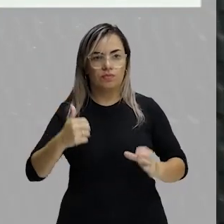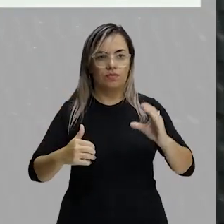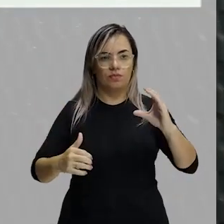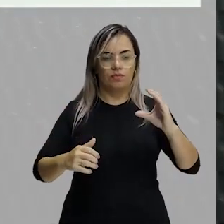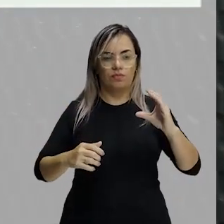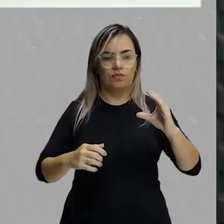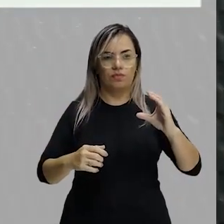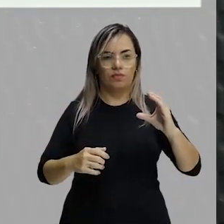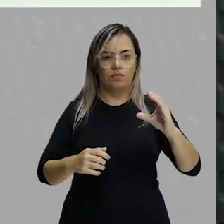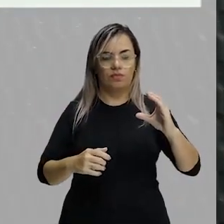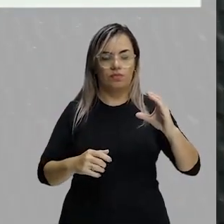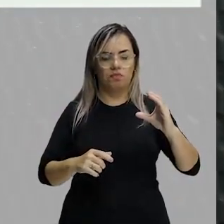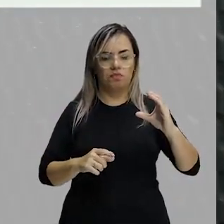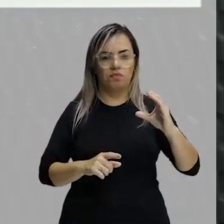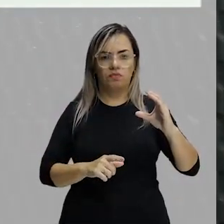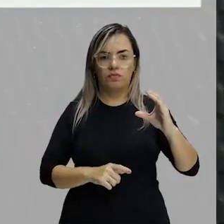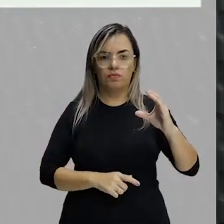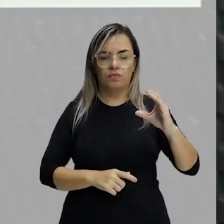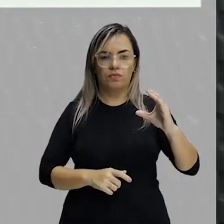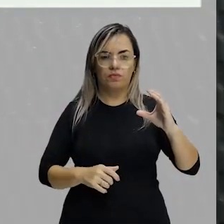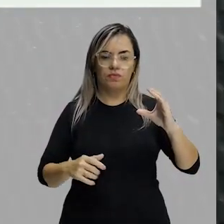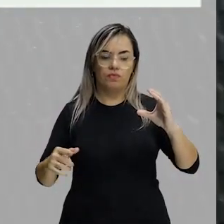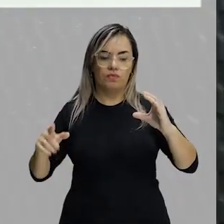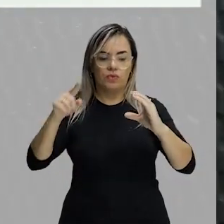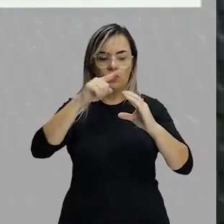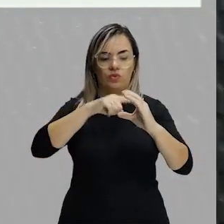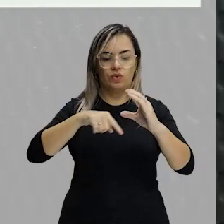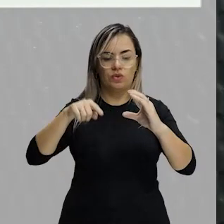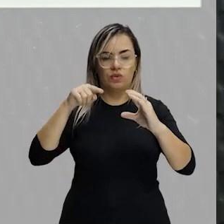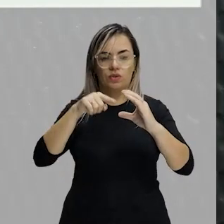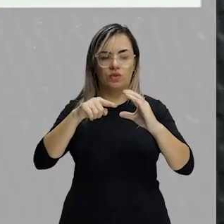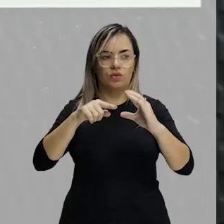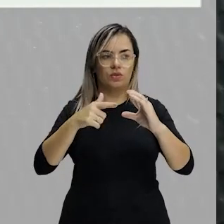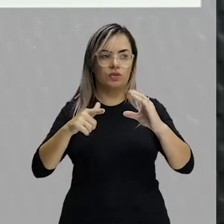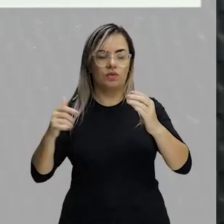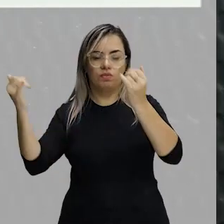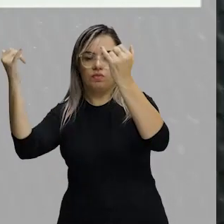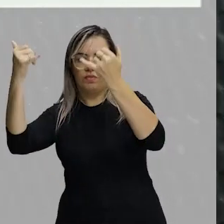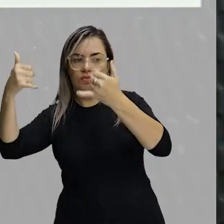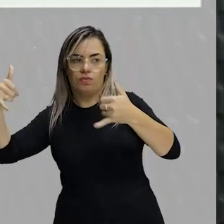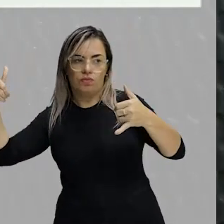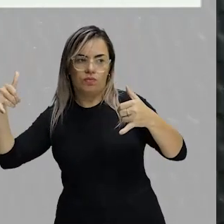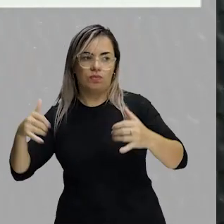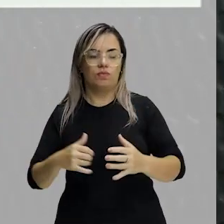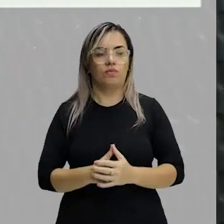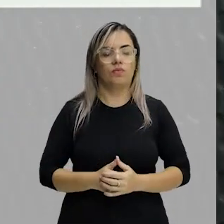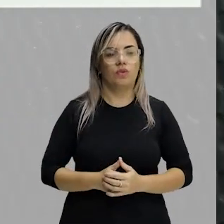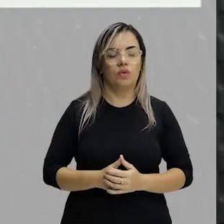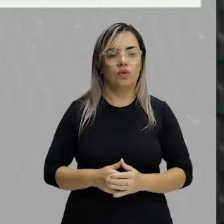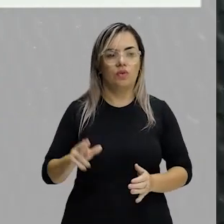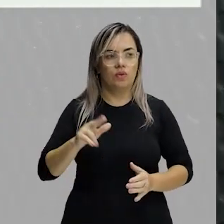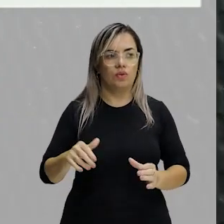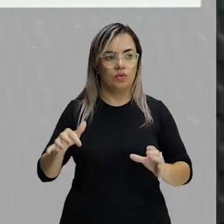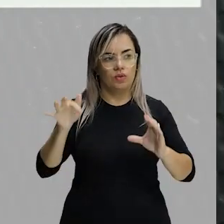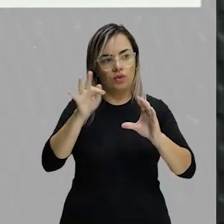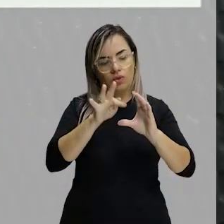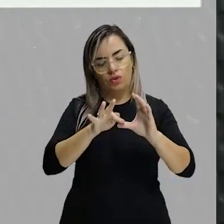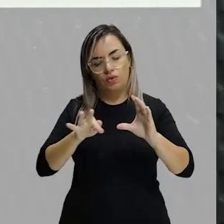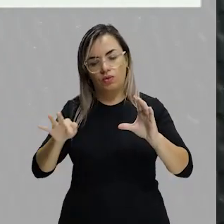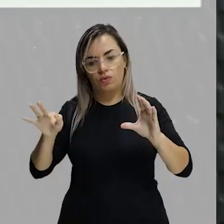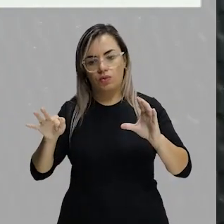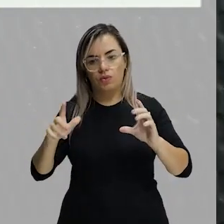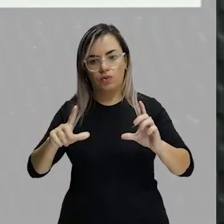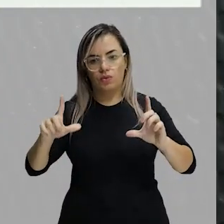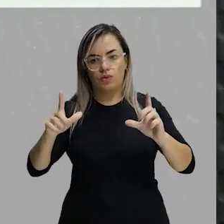centro não coincide com o centro dos eixos, né? Aí você tem essa seguinte fórmula aqui, ó. Tá? É sempre importante